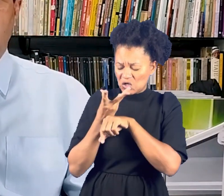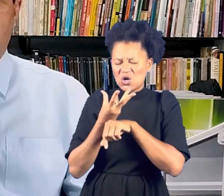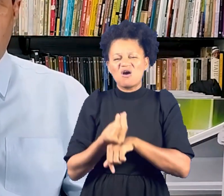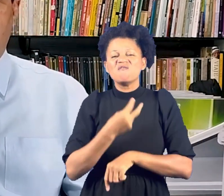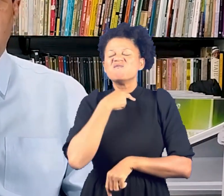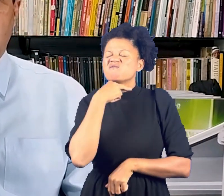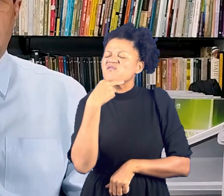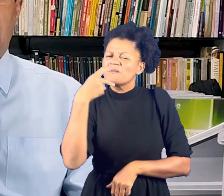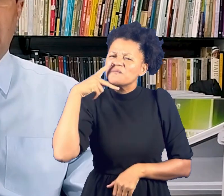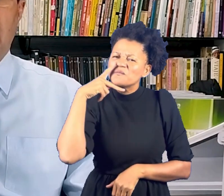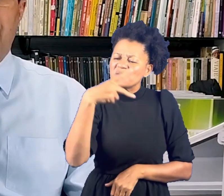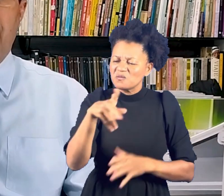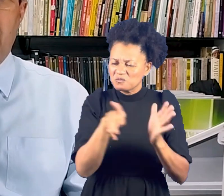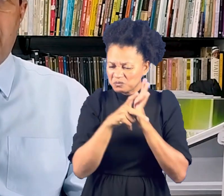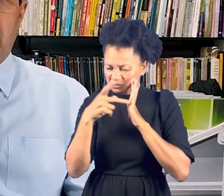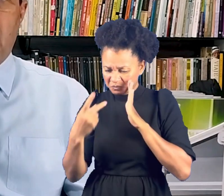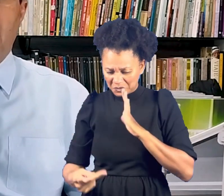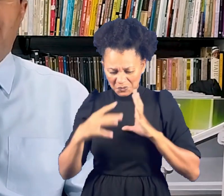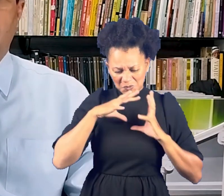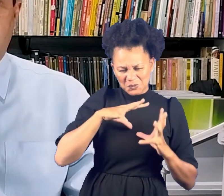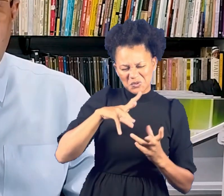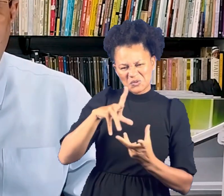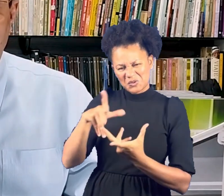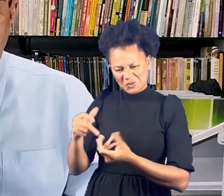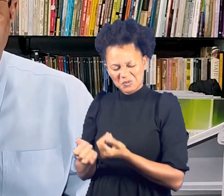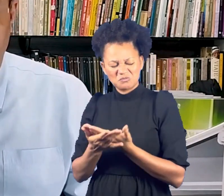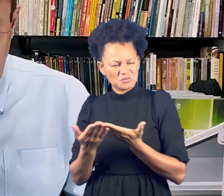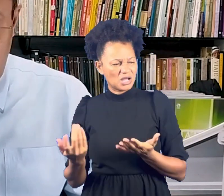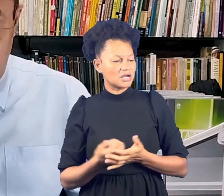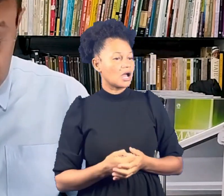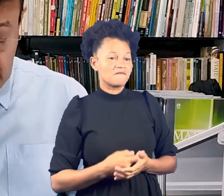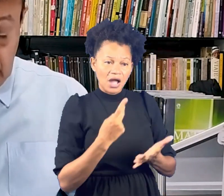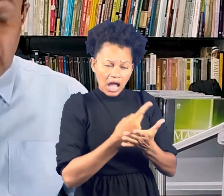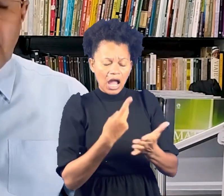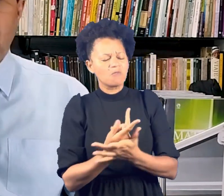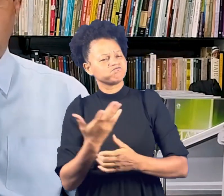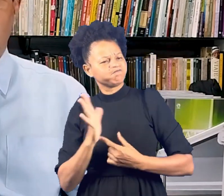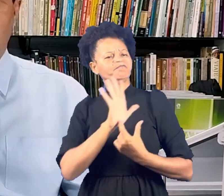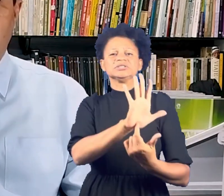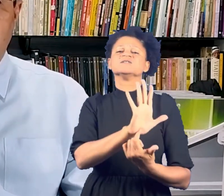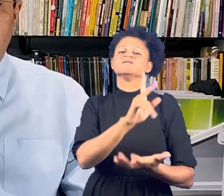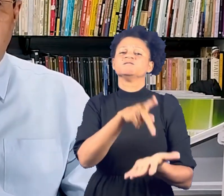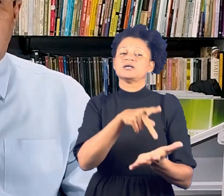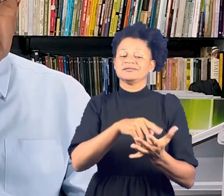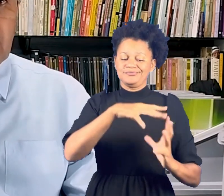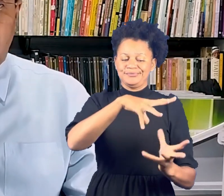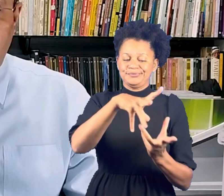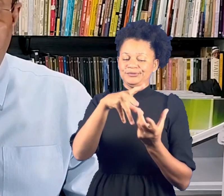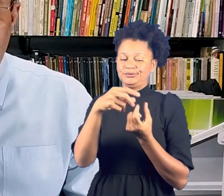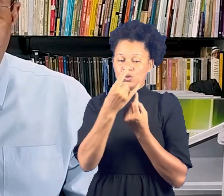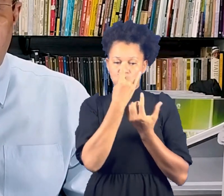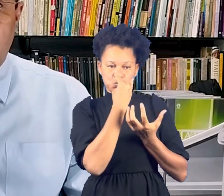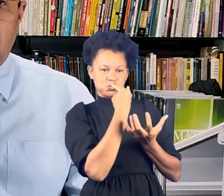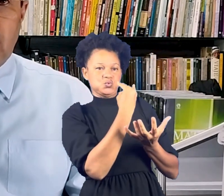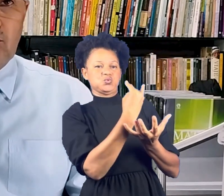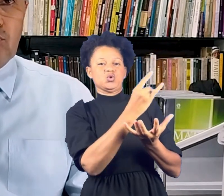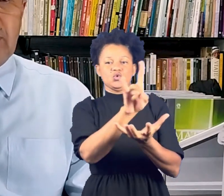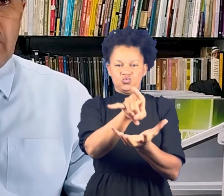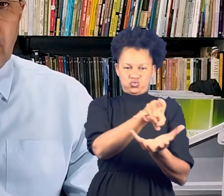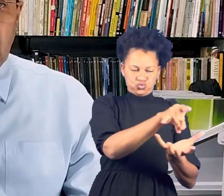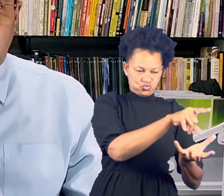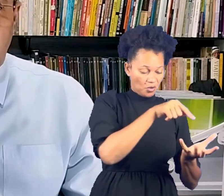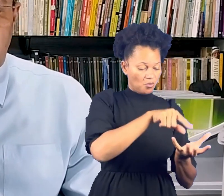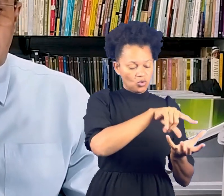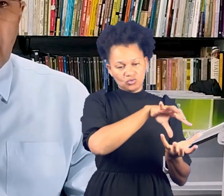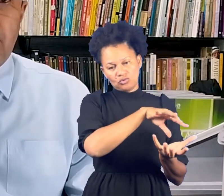uma voz profética na terra para confrontar o erro que este mundo sedutor, este